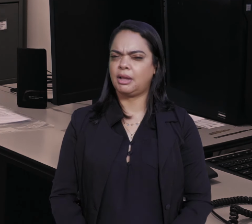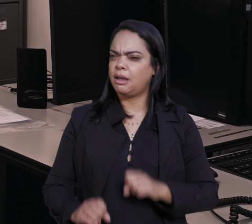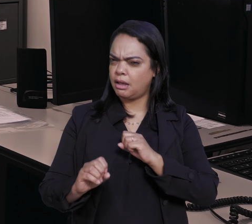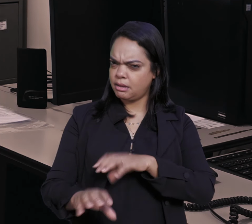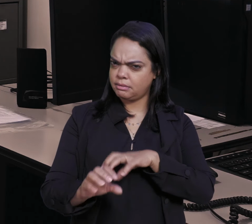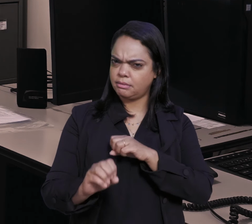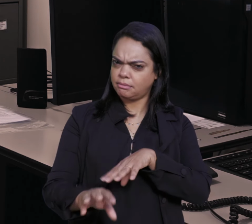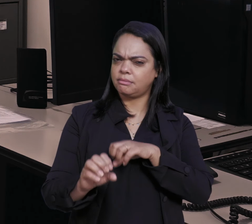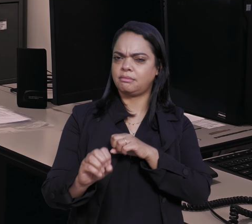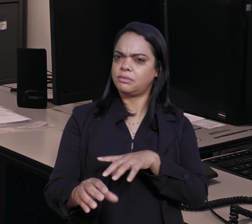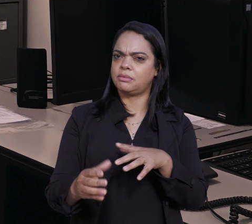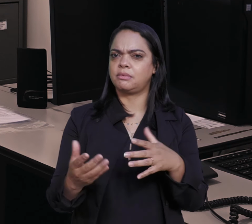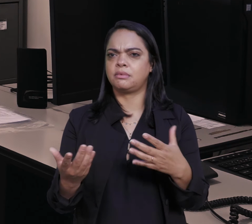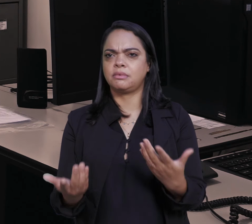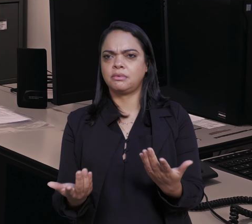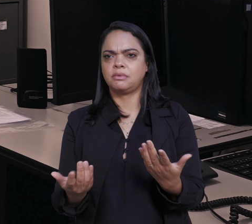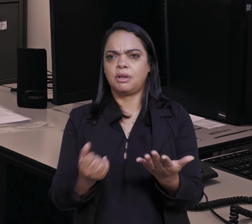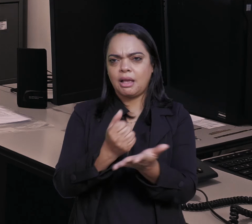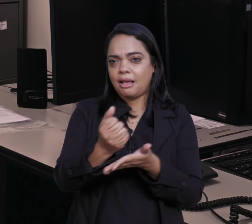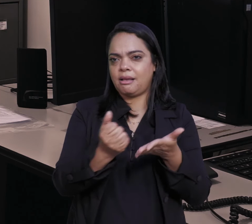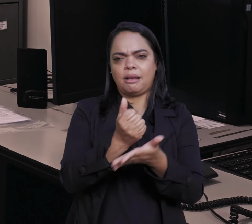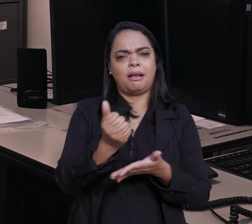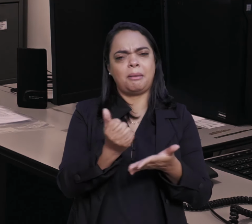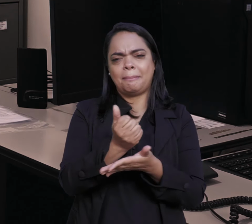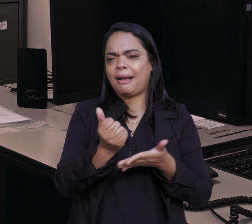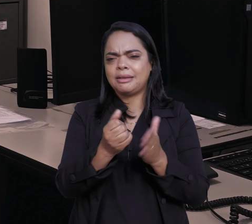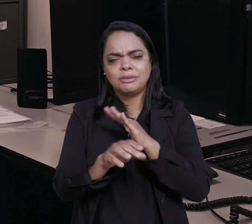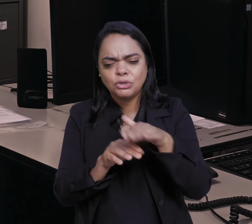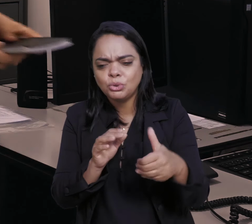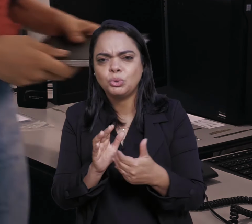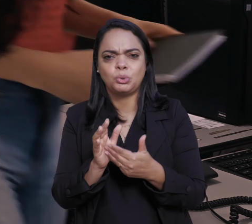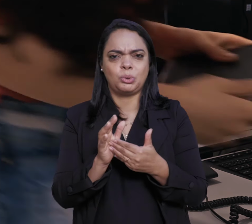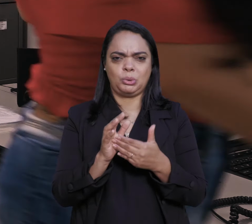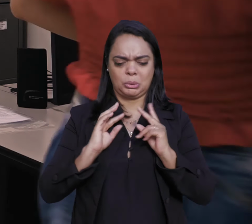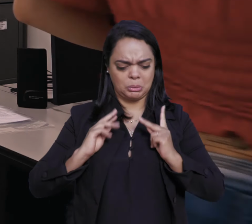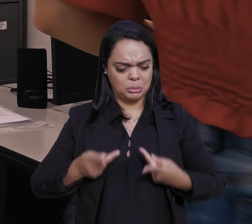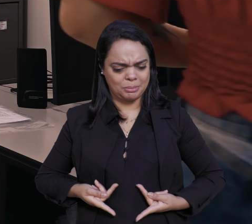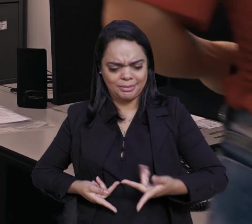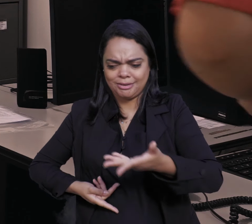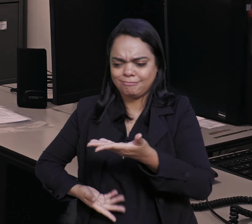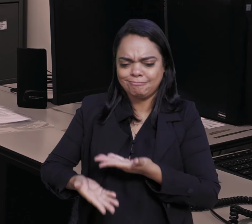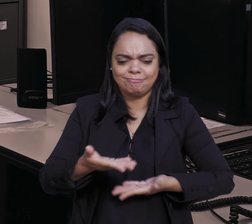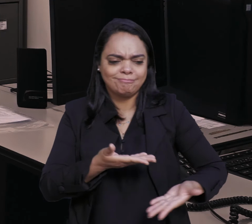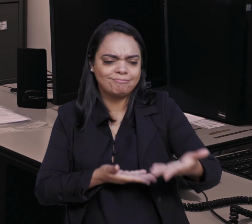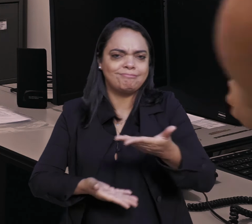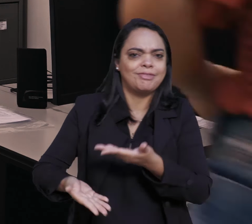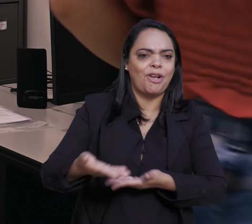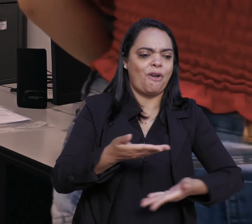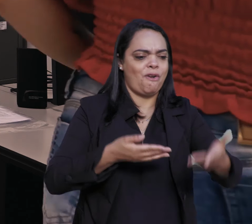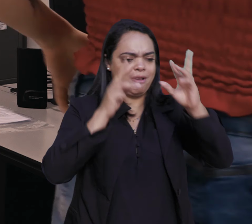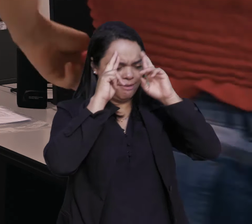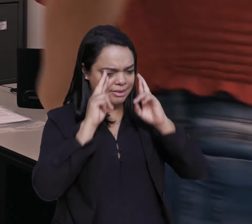A educação, ela está na base de tudo, de toda troca humana que se pauta no princípio